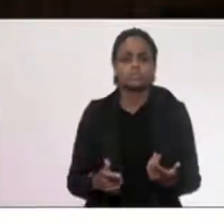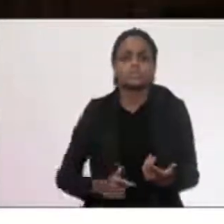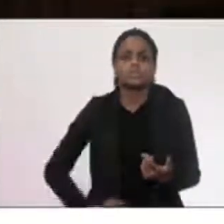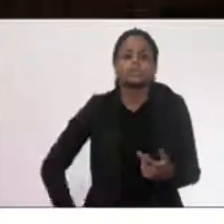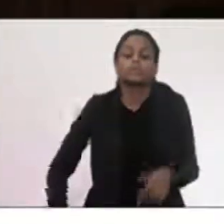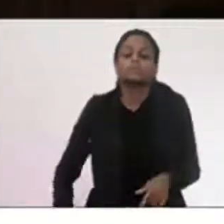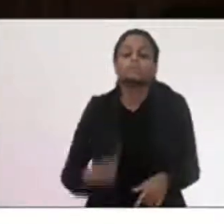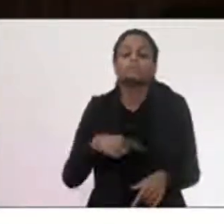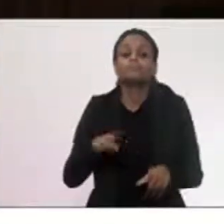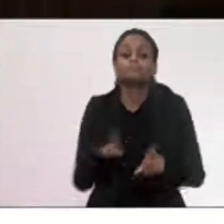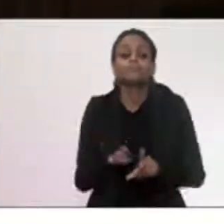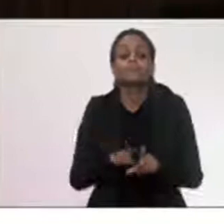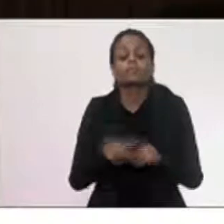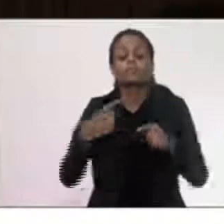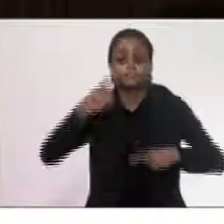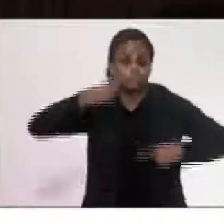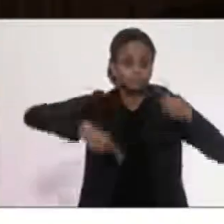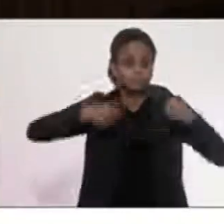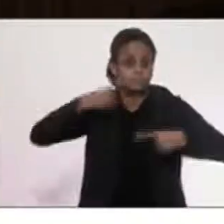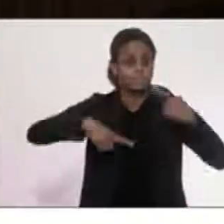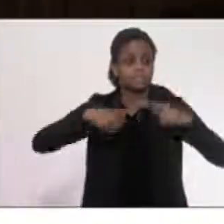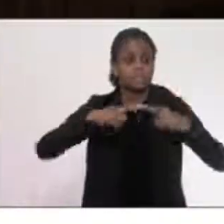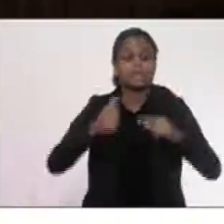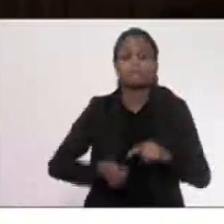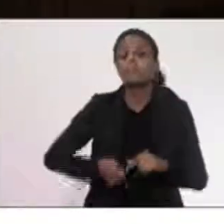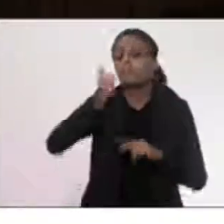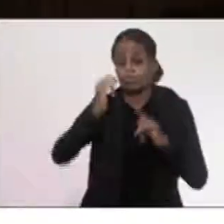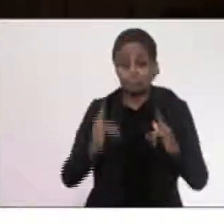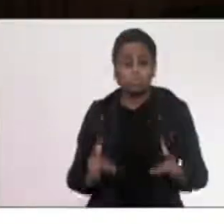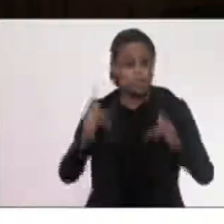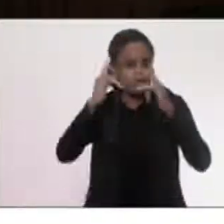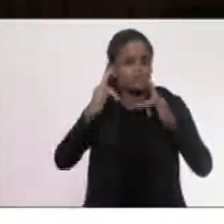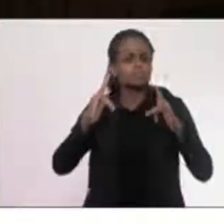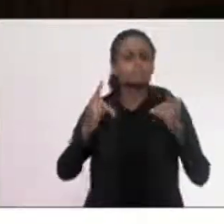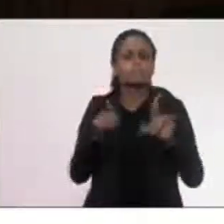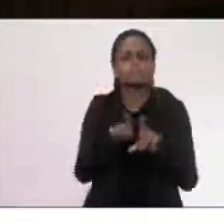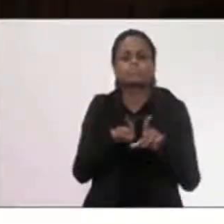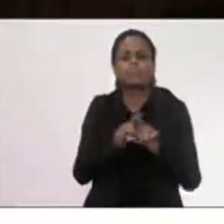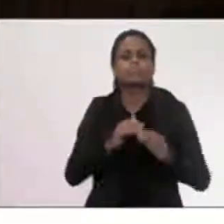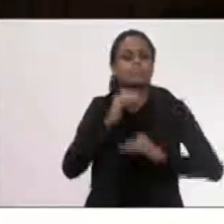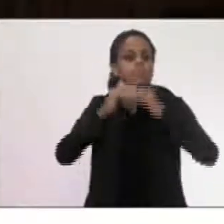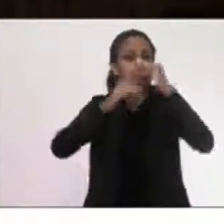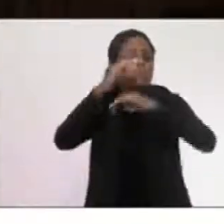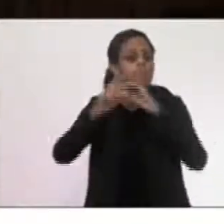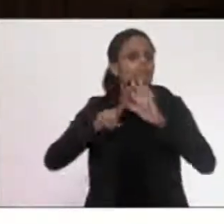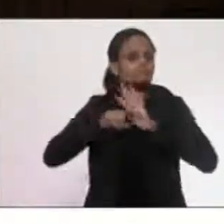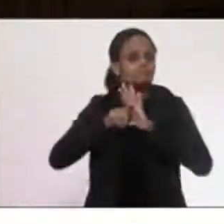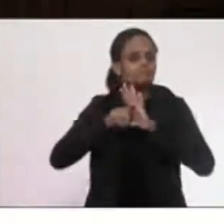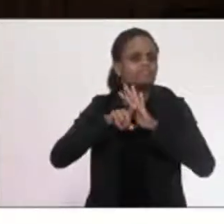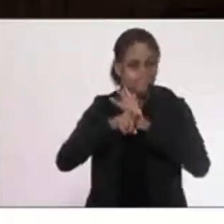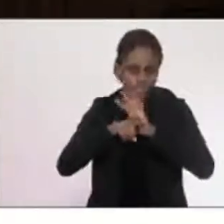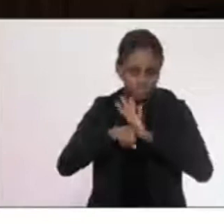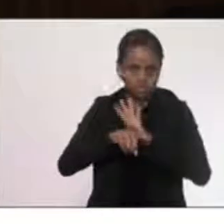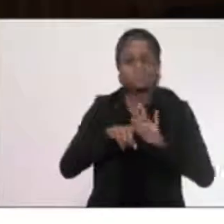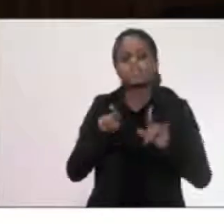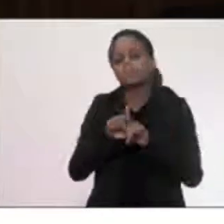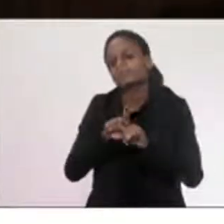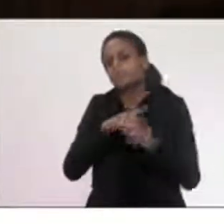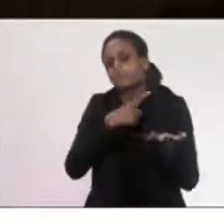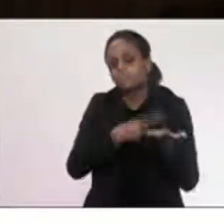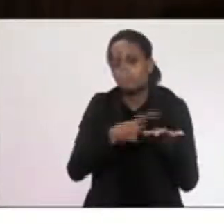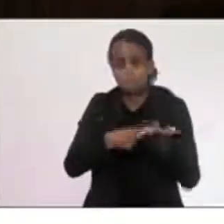Nós deveríamos estar debatendo a melhoria das nossas instalações, o aprimoramento das pesquisas, as parcerias com